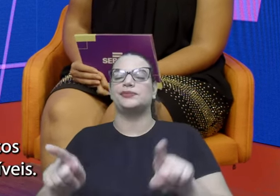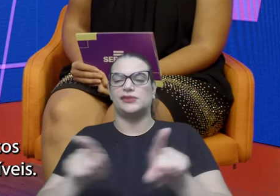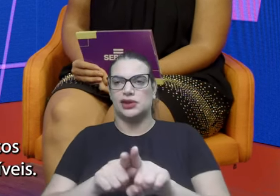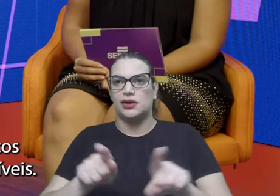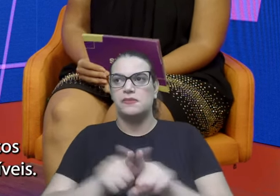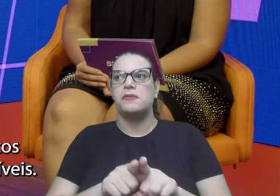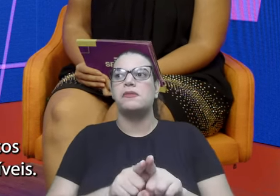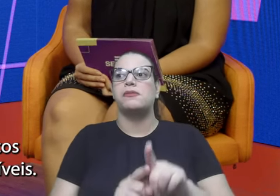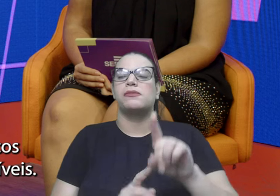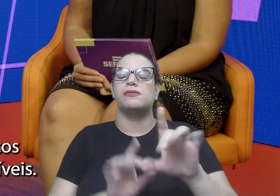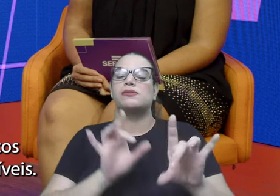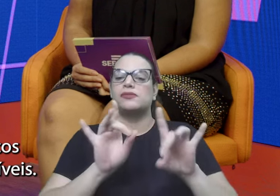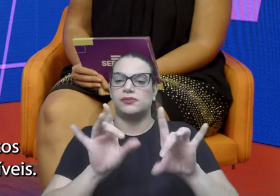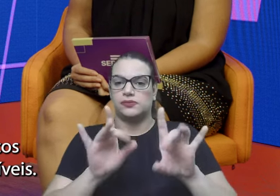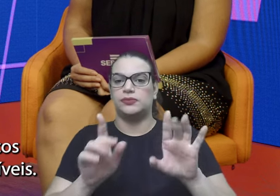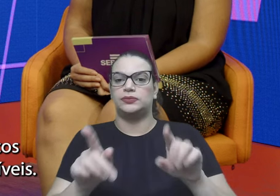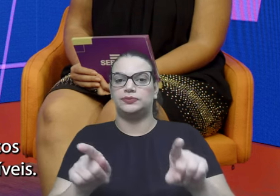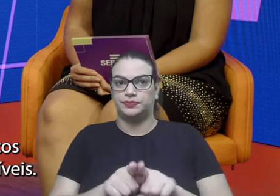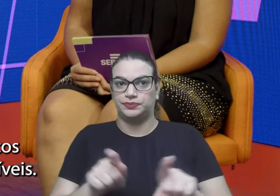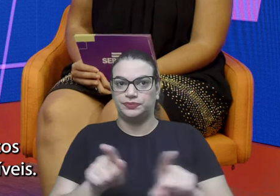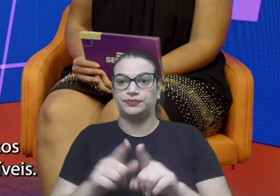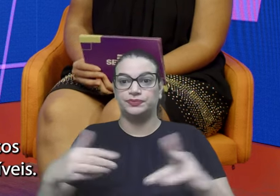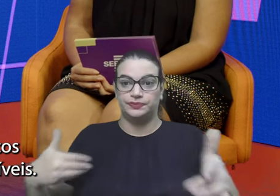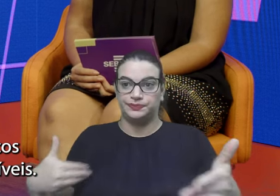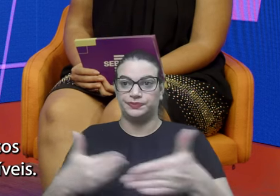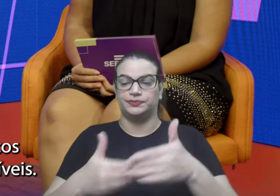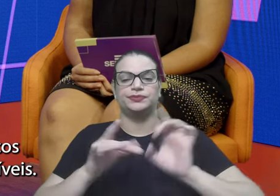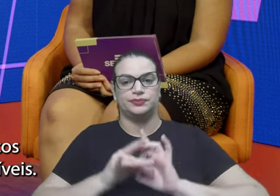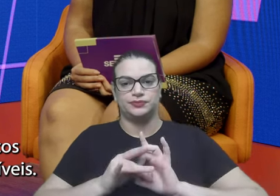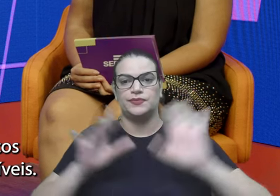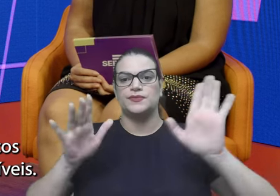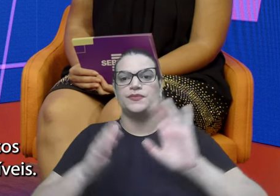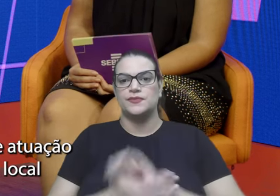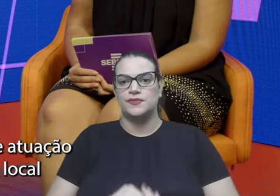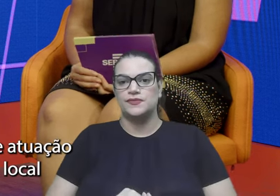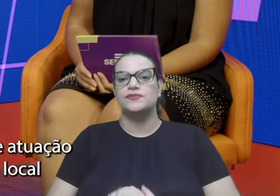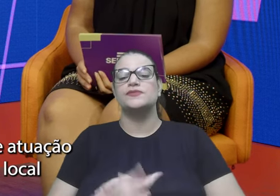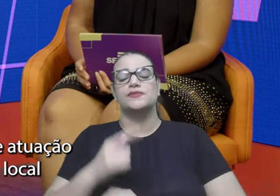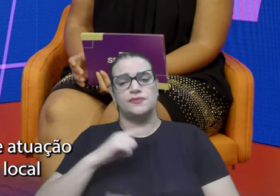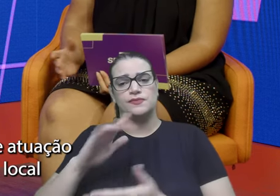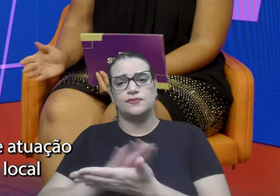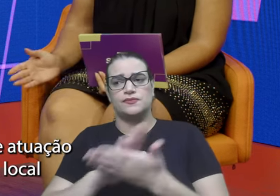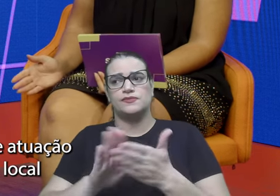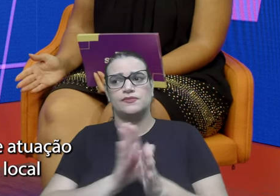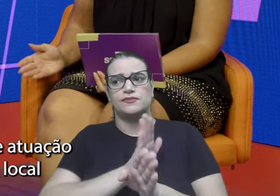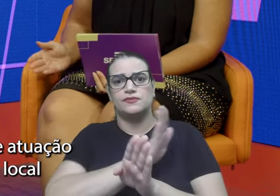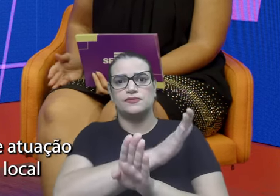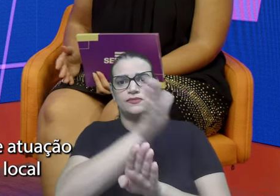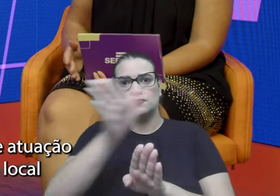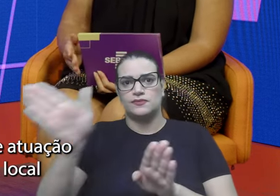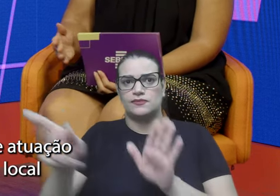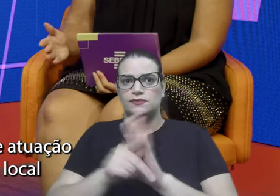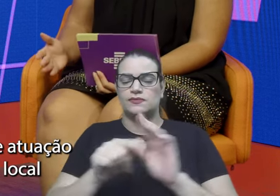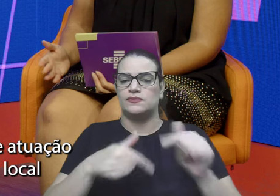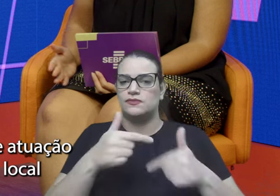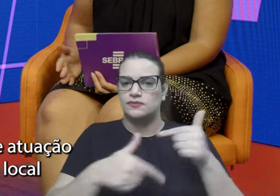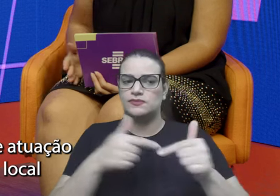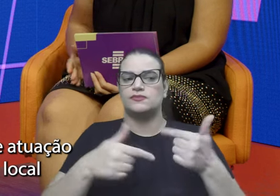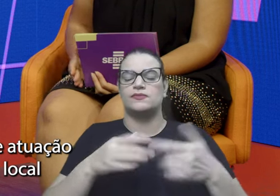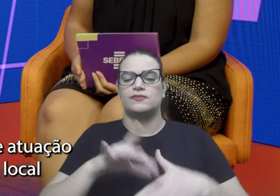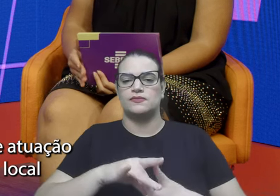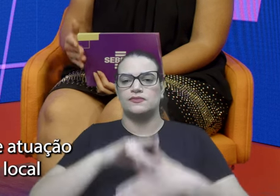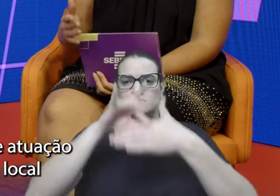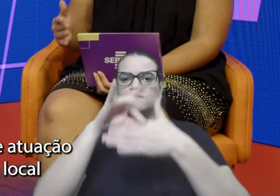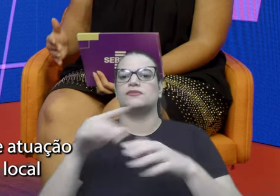público mas também pros técnicos que em breve estarão disponíveis Então a gente tem alguns eixos de atuação liderança